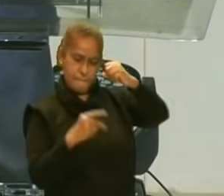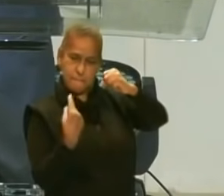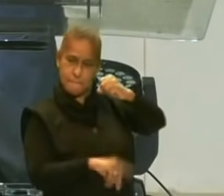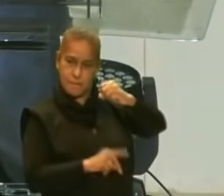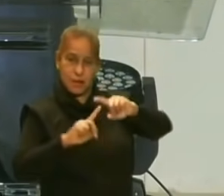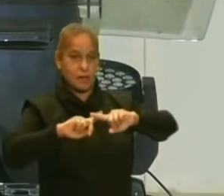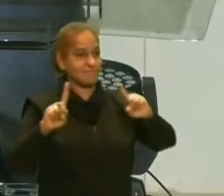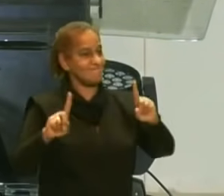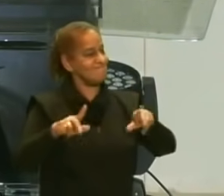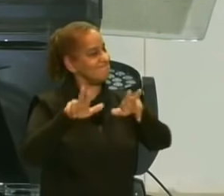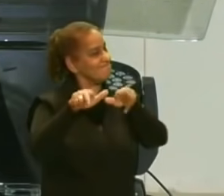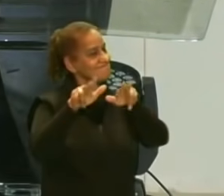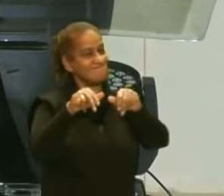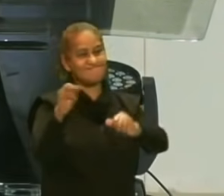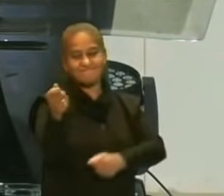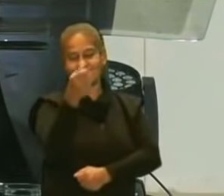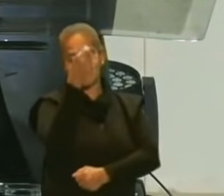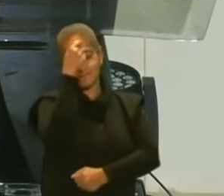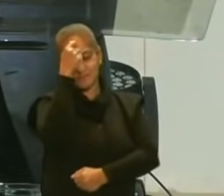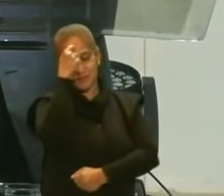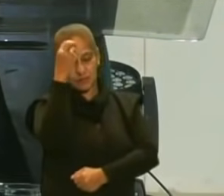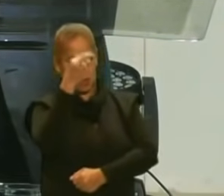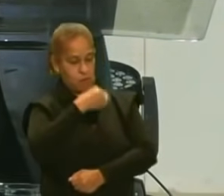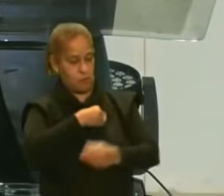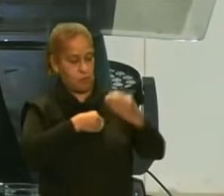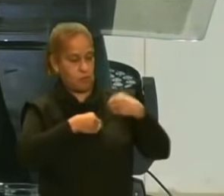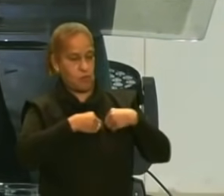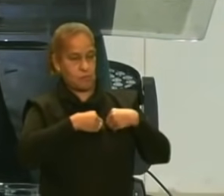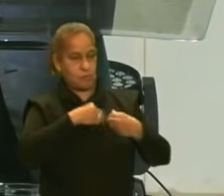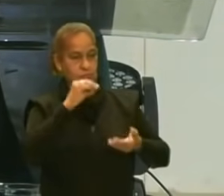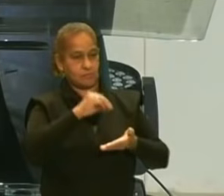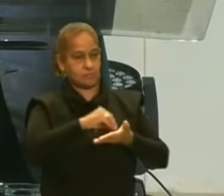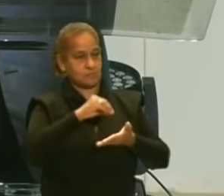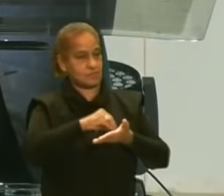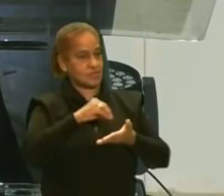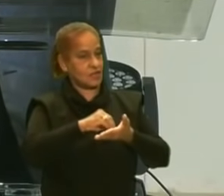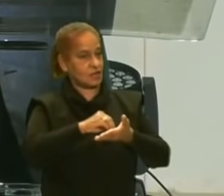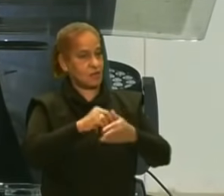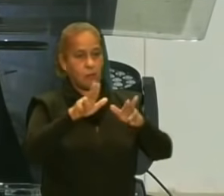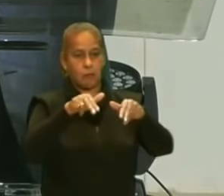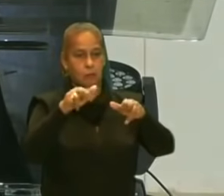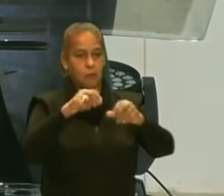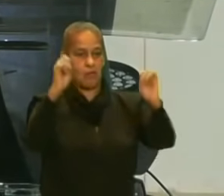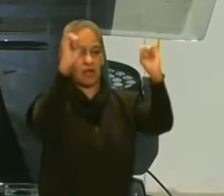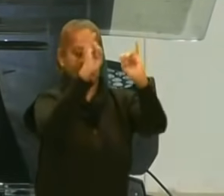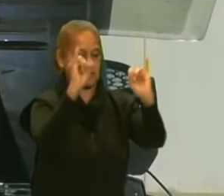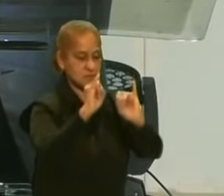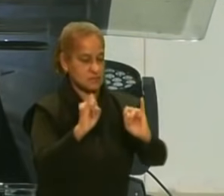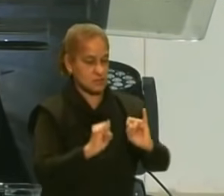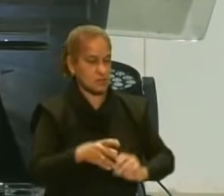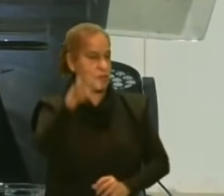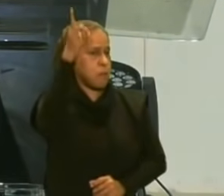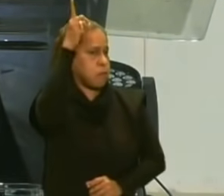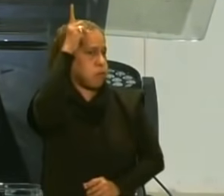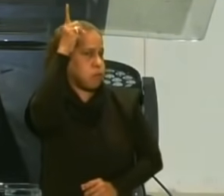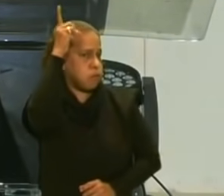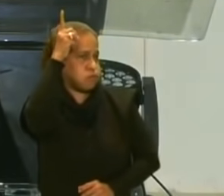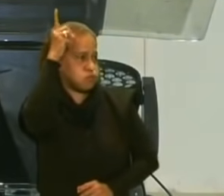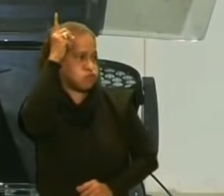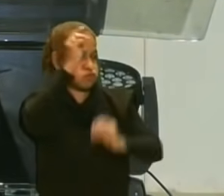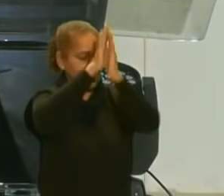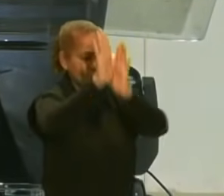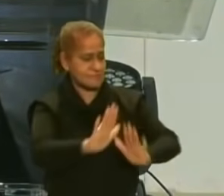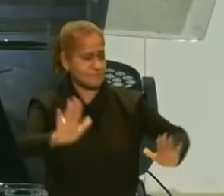se arrependeu das obras das suas mãos. Eles não pararam de adorar os demônios e os ídolos de